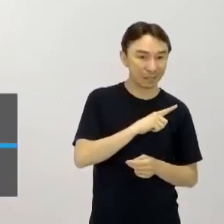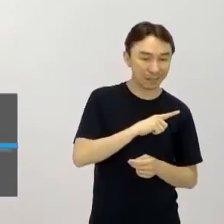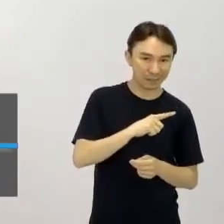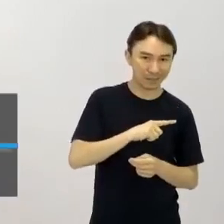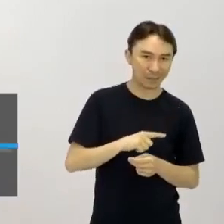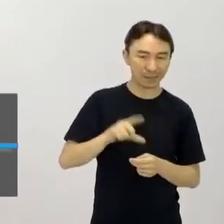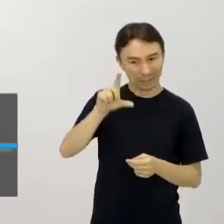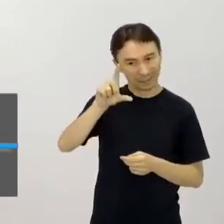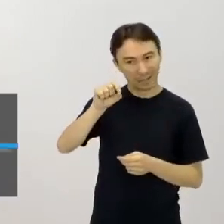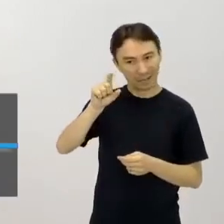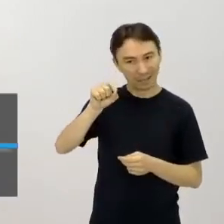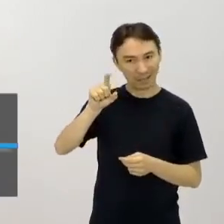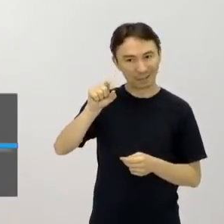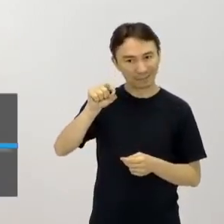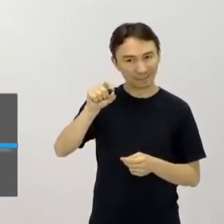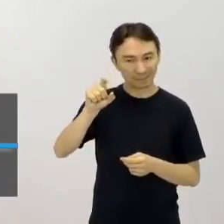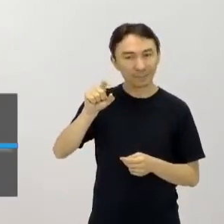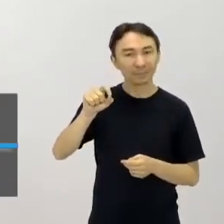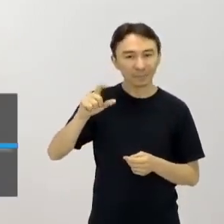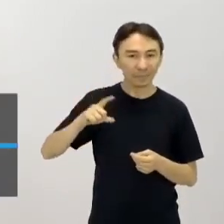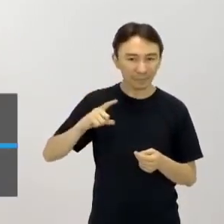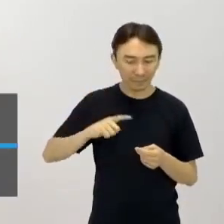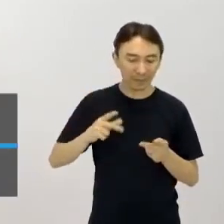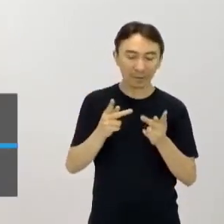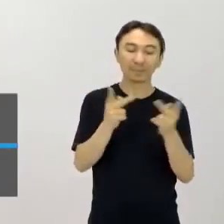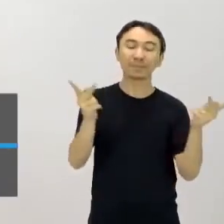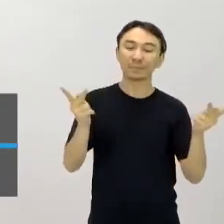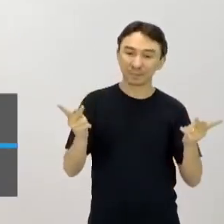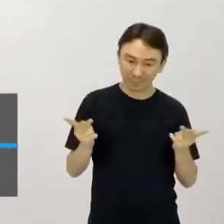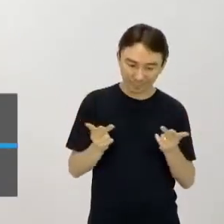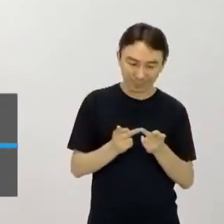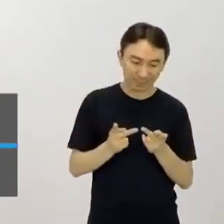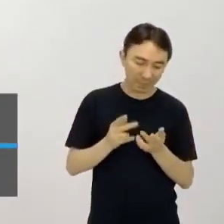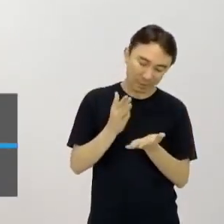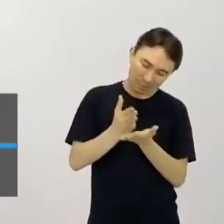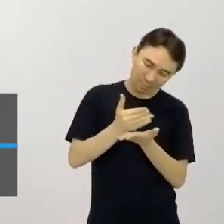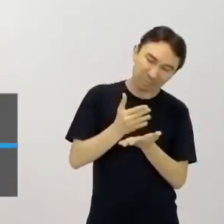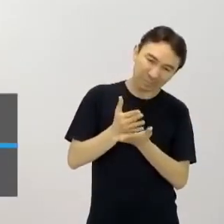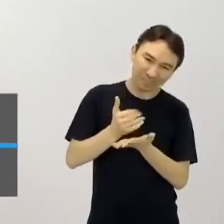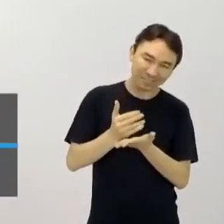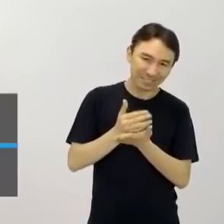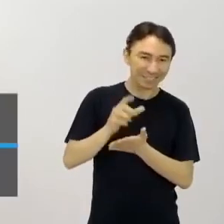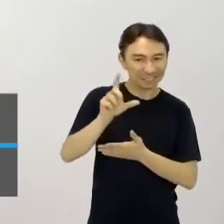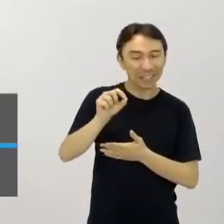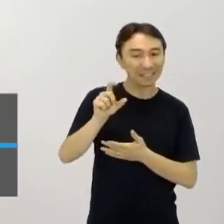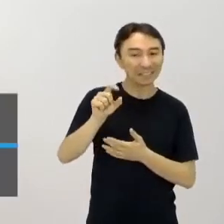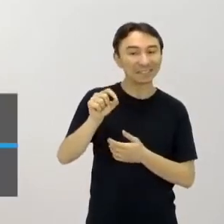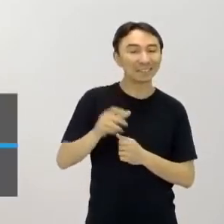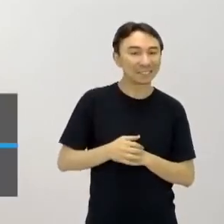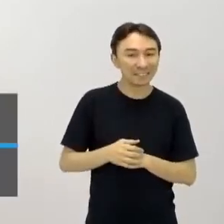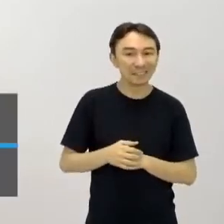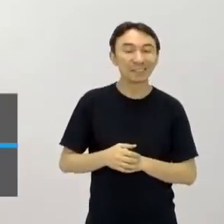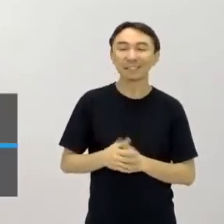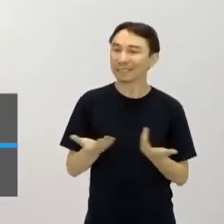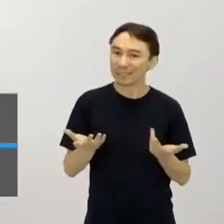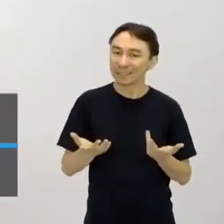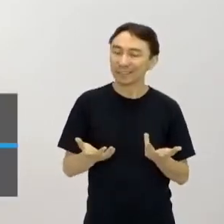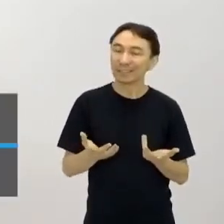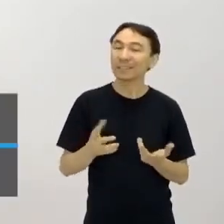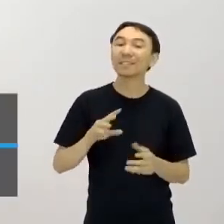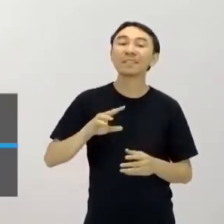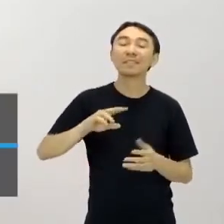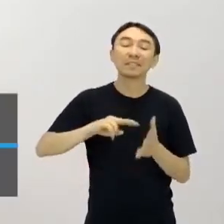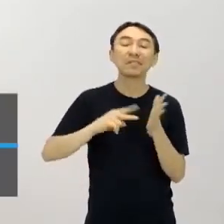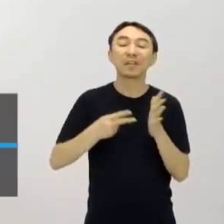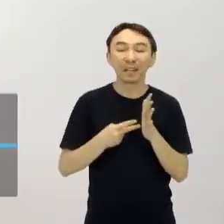sei se você já foi no rodízio de pizza, mas para perceber como as fatias são muito mais fininhas. Quer dizer que a pizza foi dividida em mais